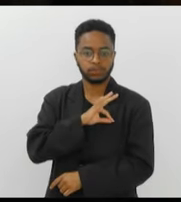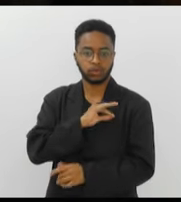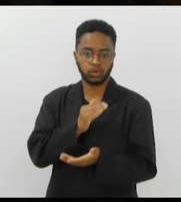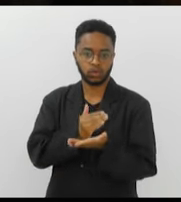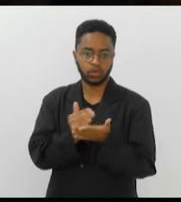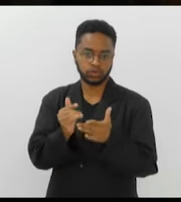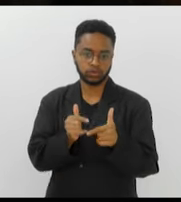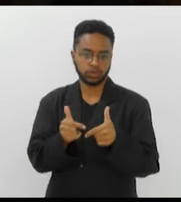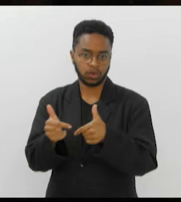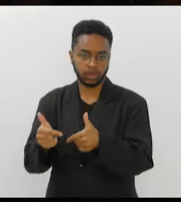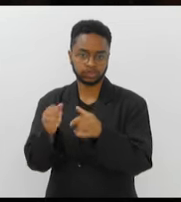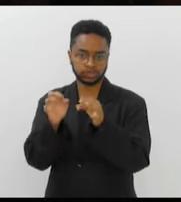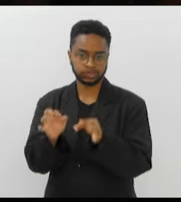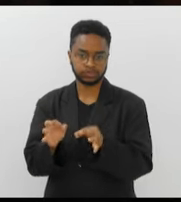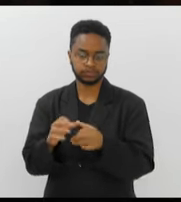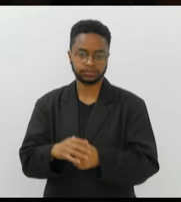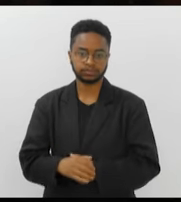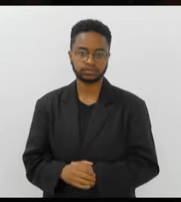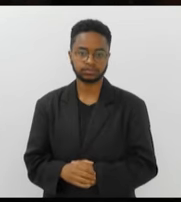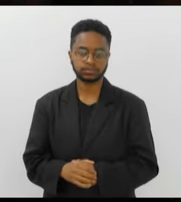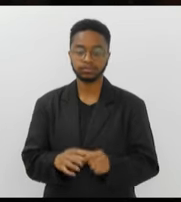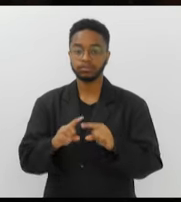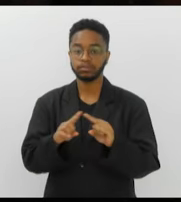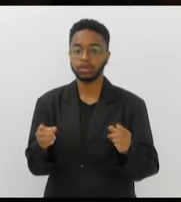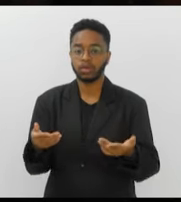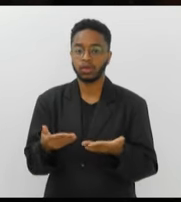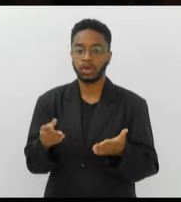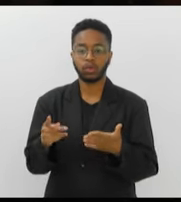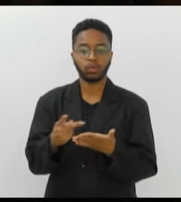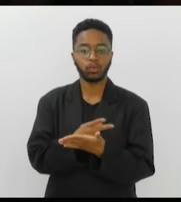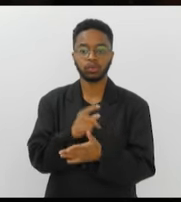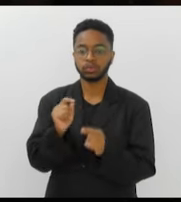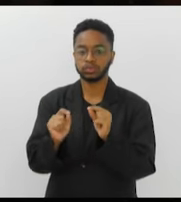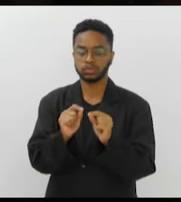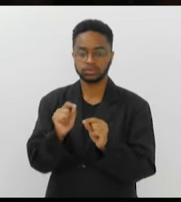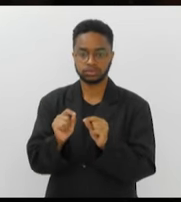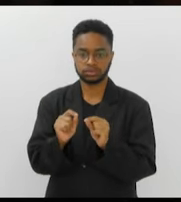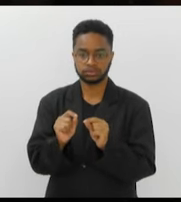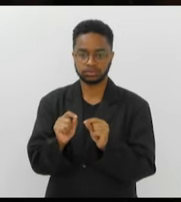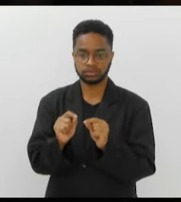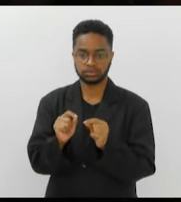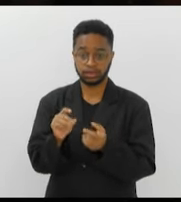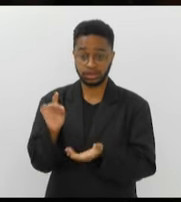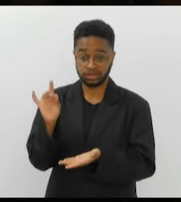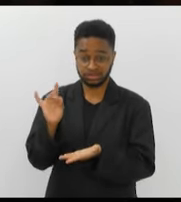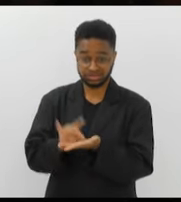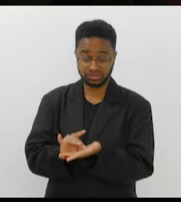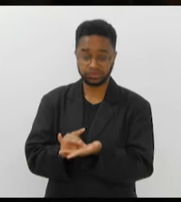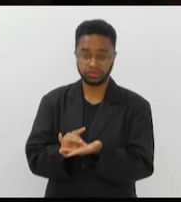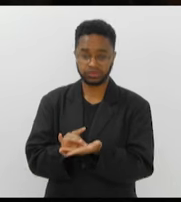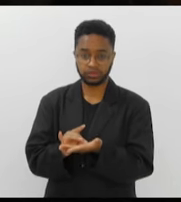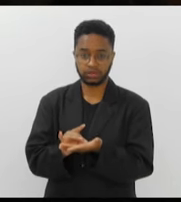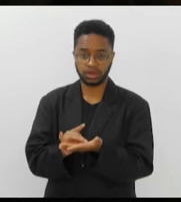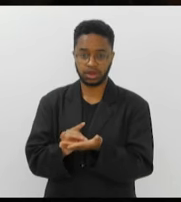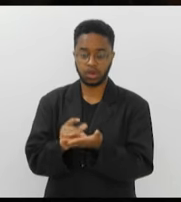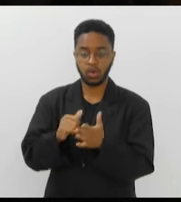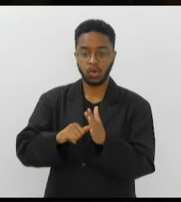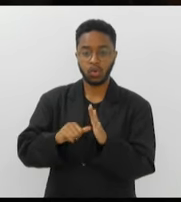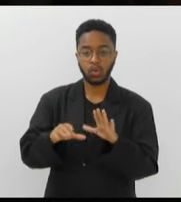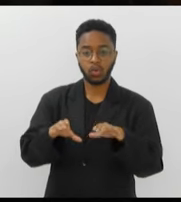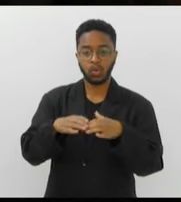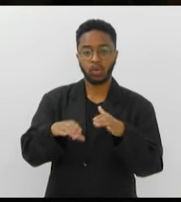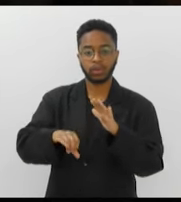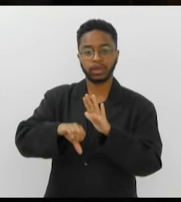agir. O que ocorre hoje é que, na verdade, o crime